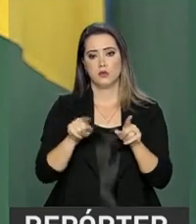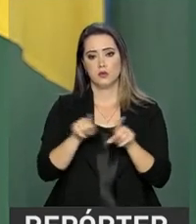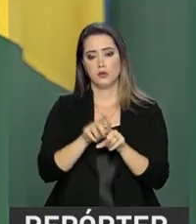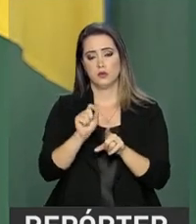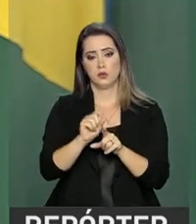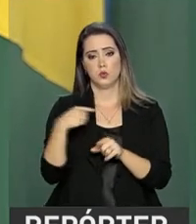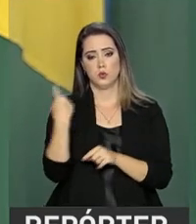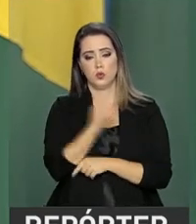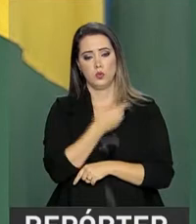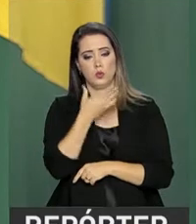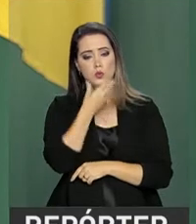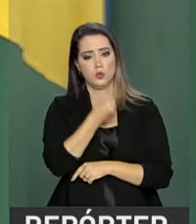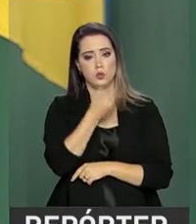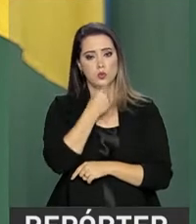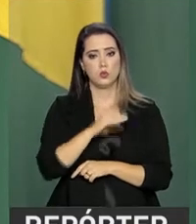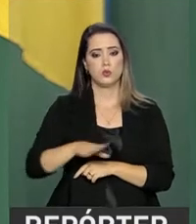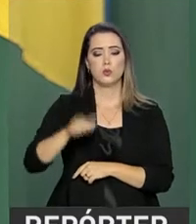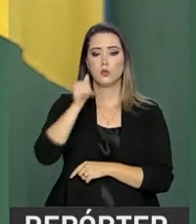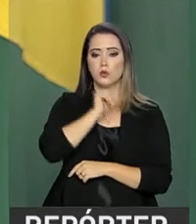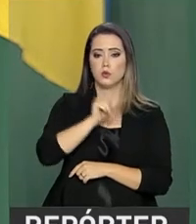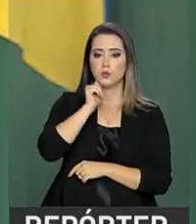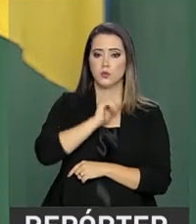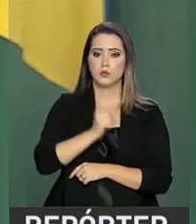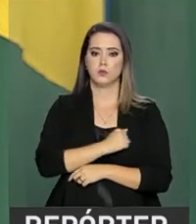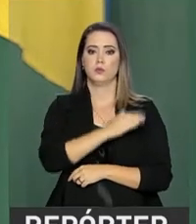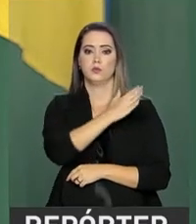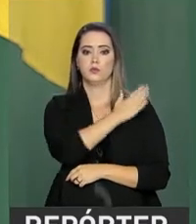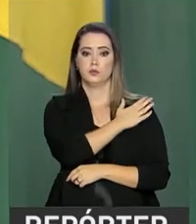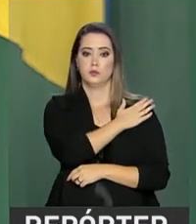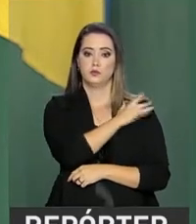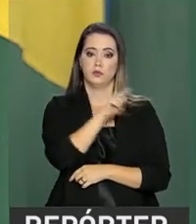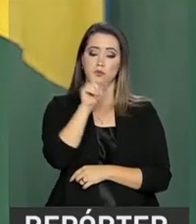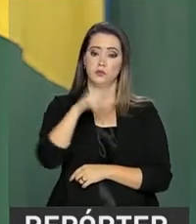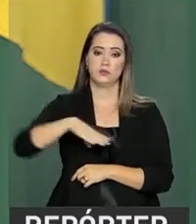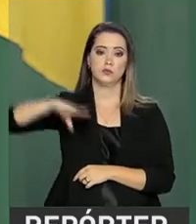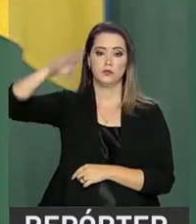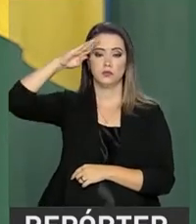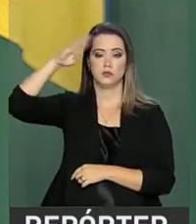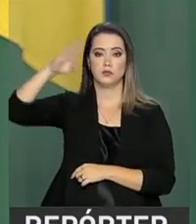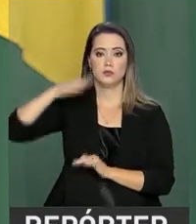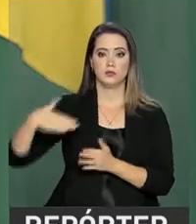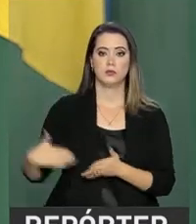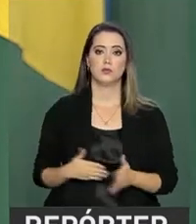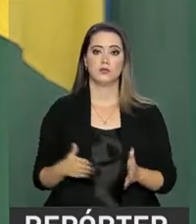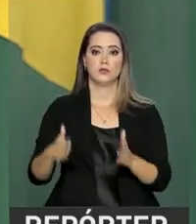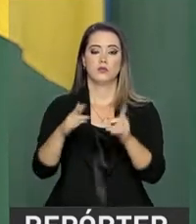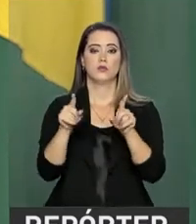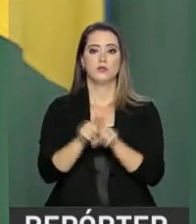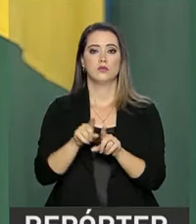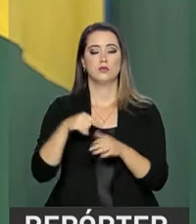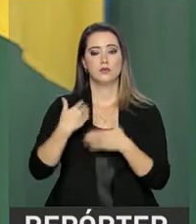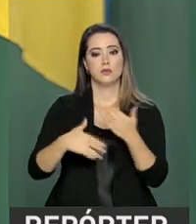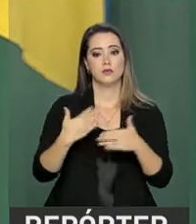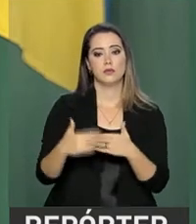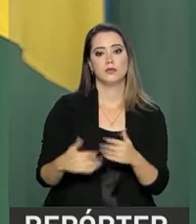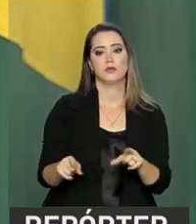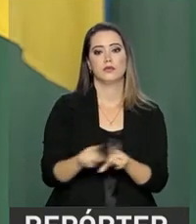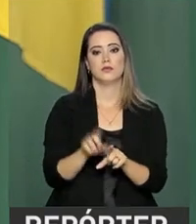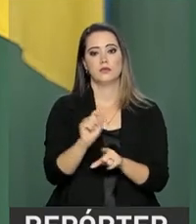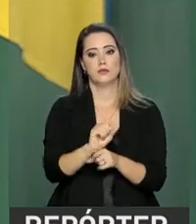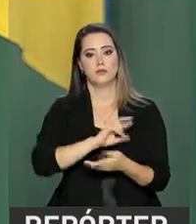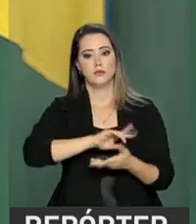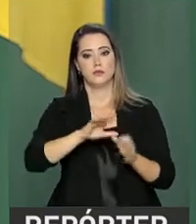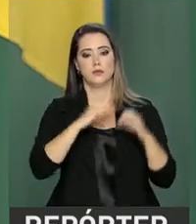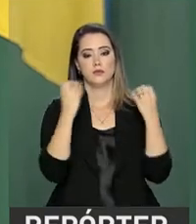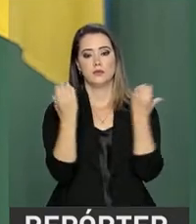homens e mulheres de farda solitários que estão nas ruas avenidas nas comunidades